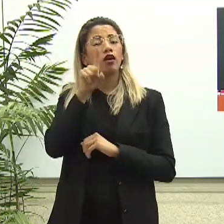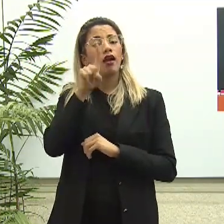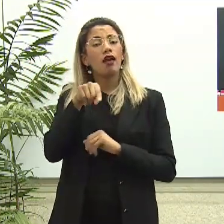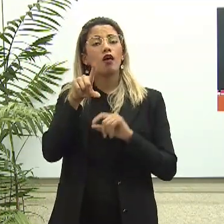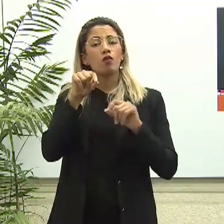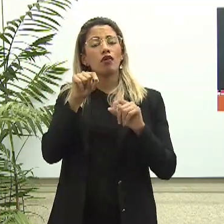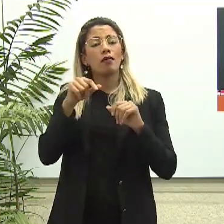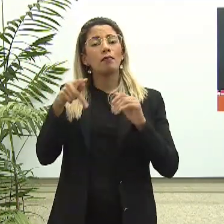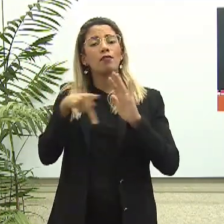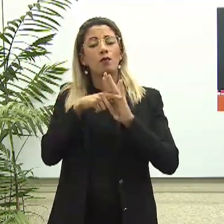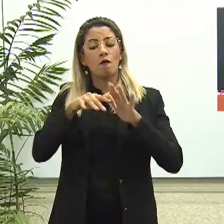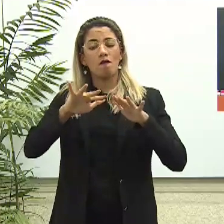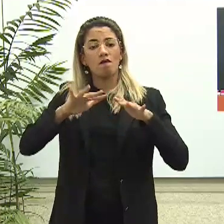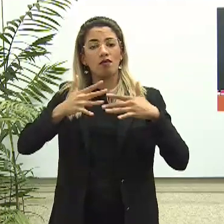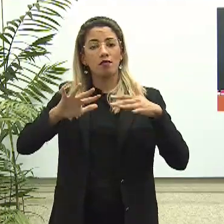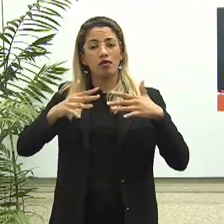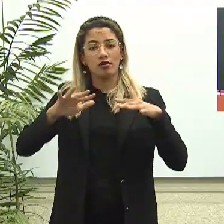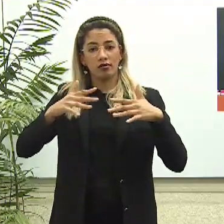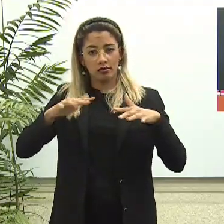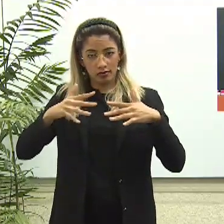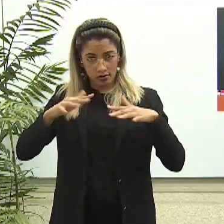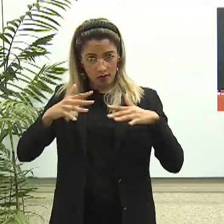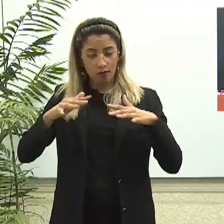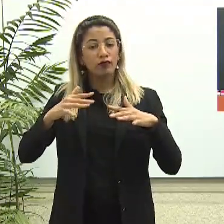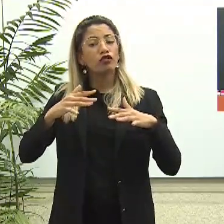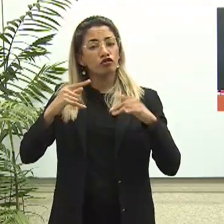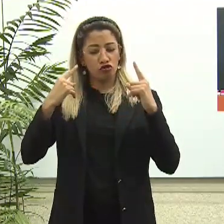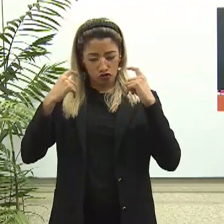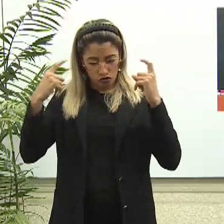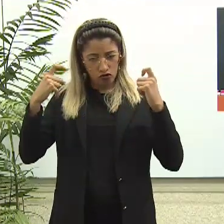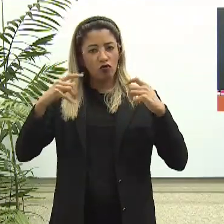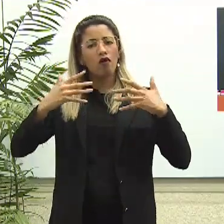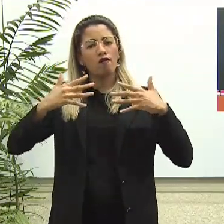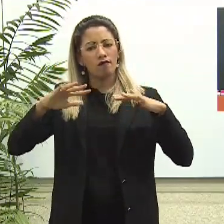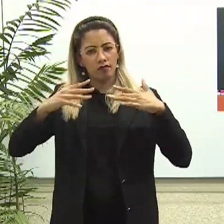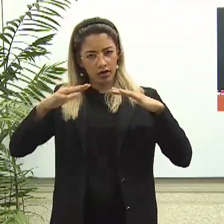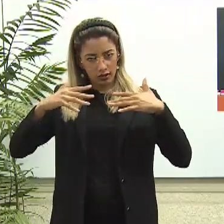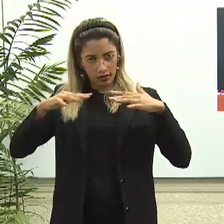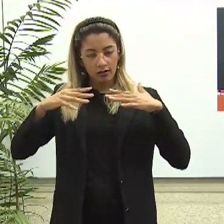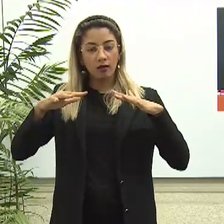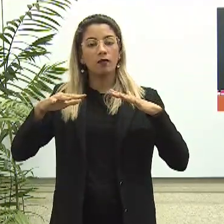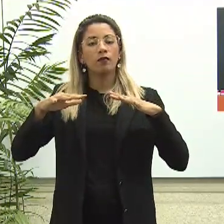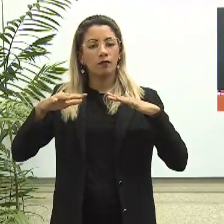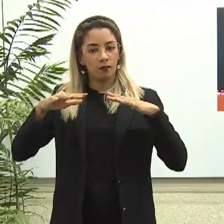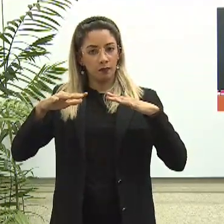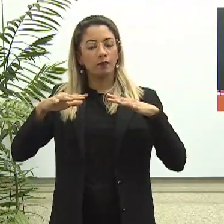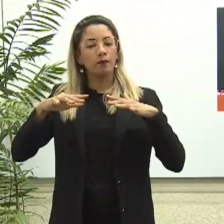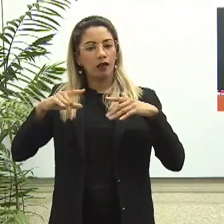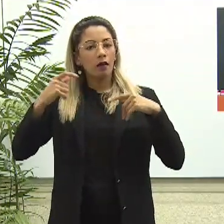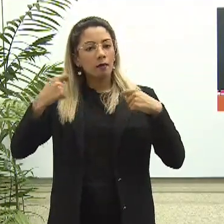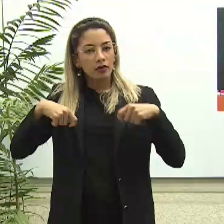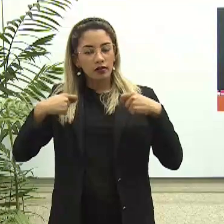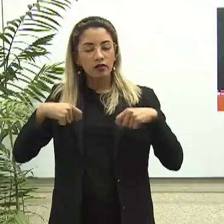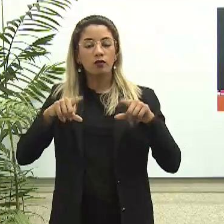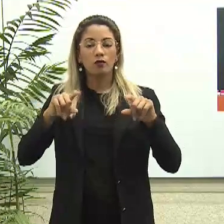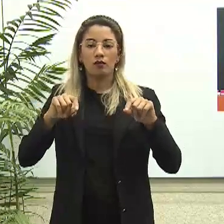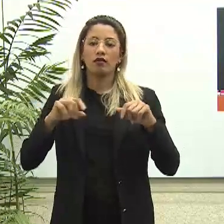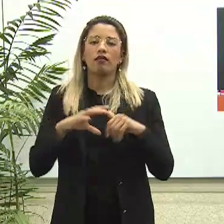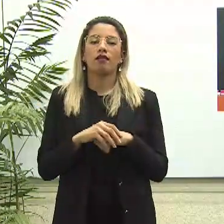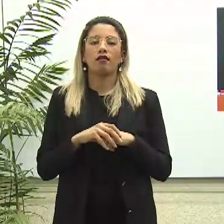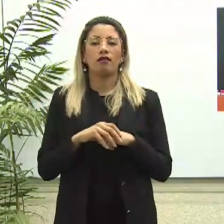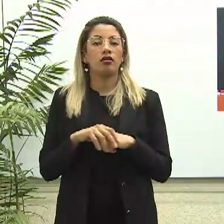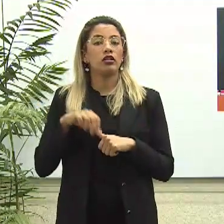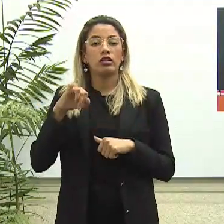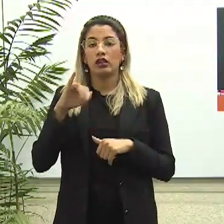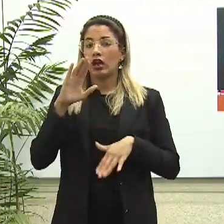é a técnica do disco porque o som ele é vibração ele é físico o som Precisa de tanto é que se não tiver se tiver